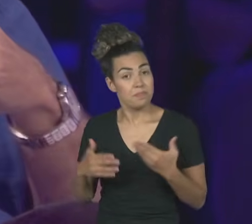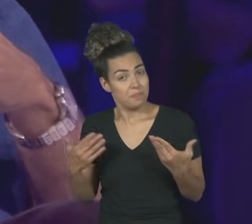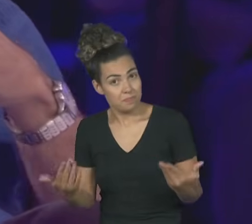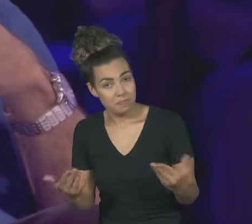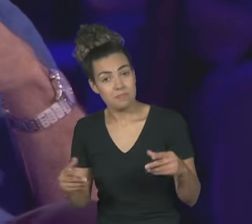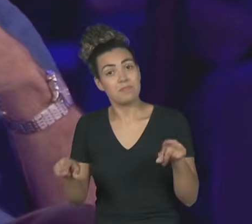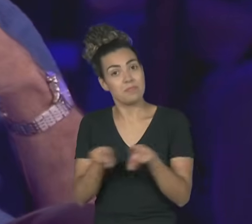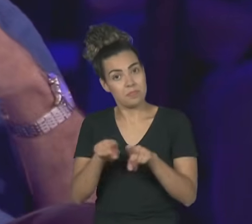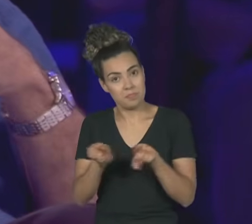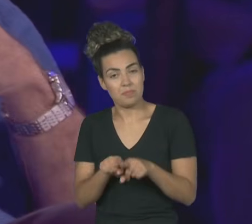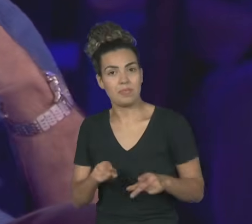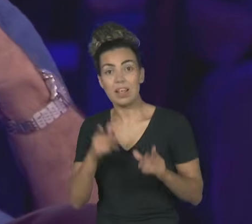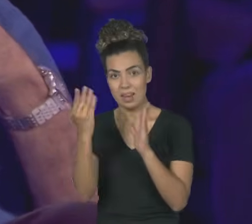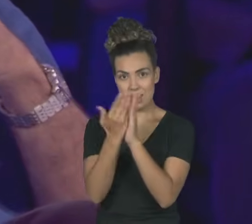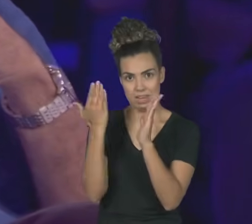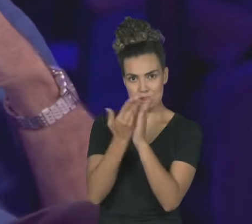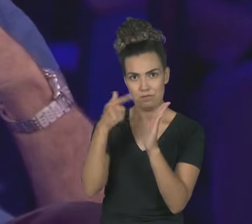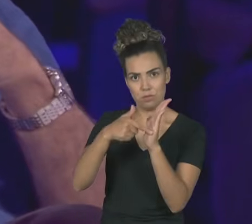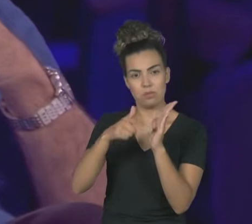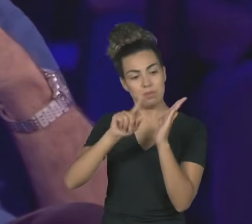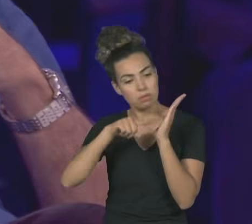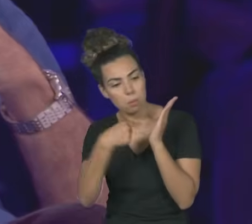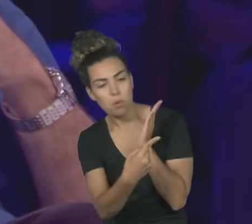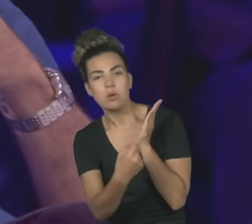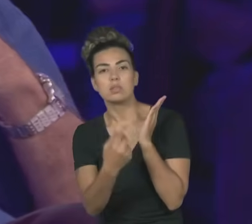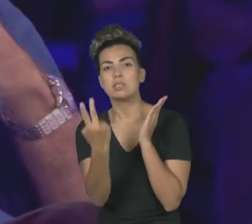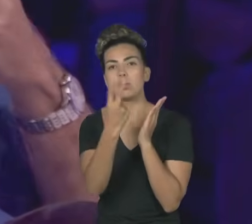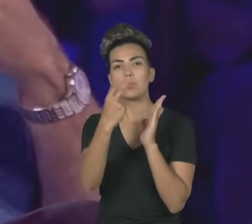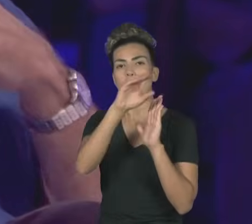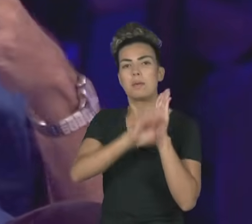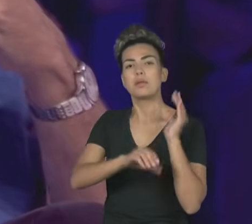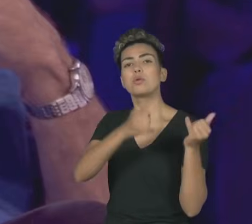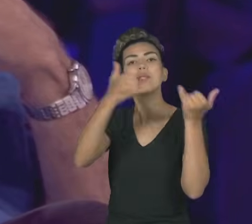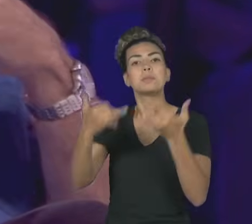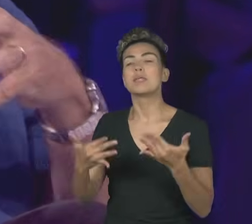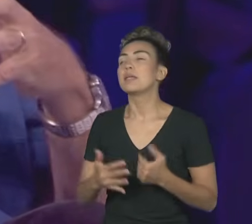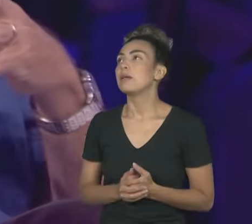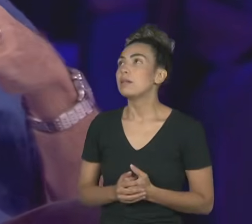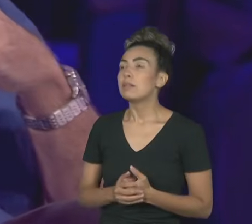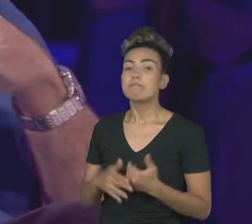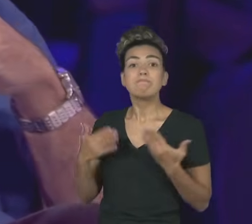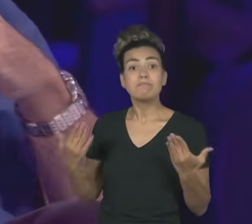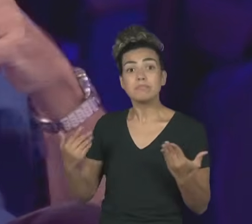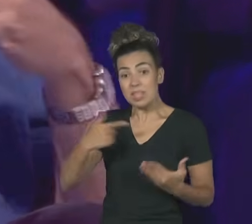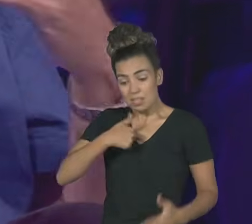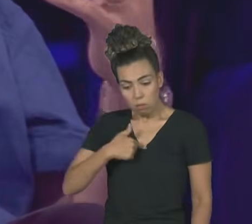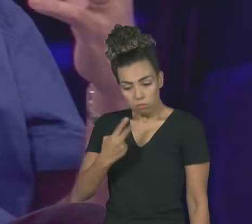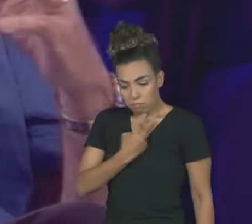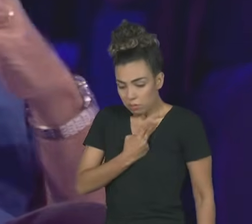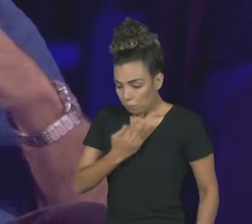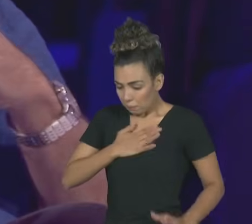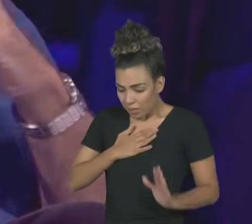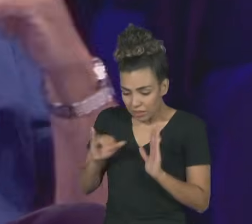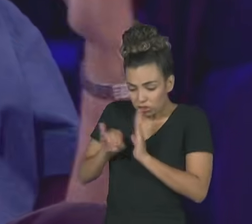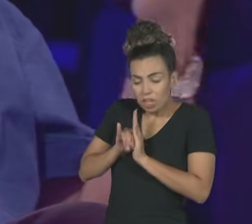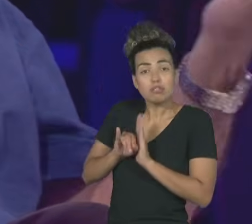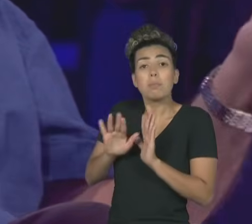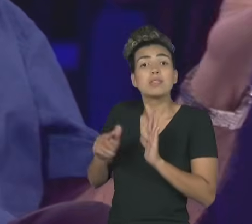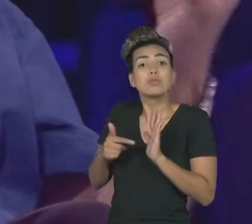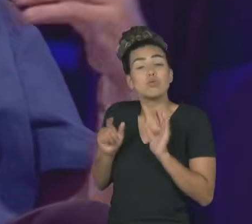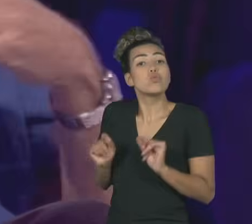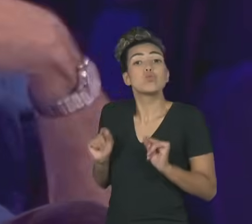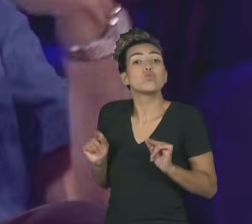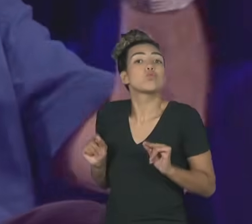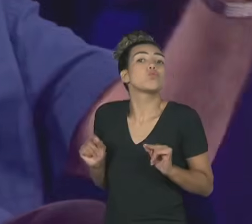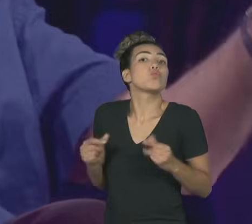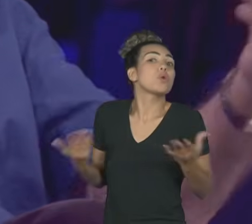segundo capítulo que vai dizer o seguinte, mas do que é feito isso? Do que é feito isso que te singulariza? Uns vão dizer, não,